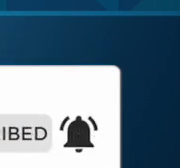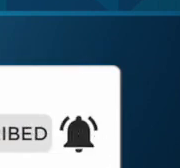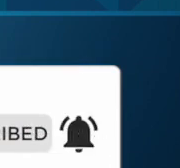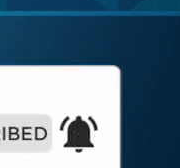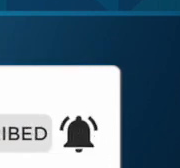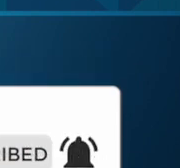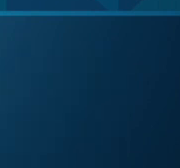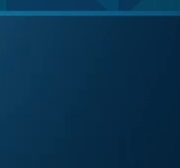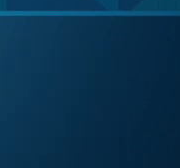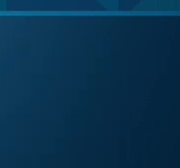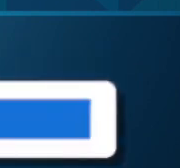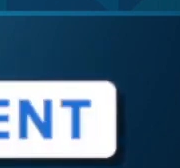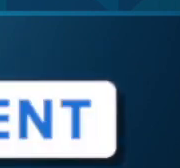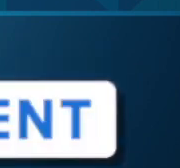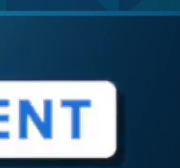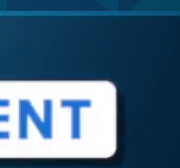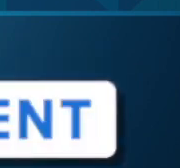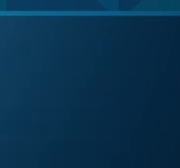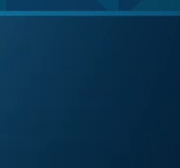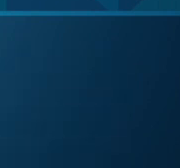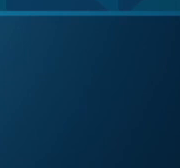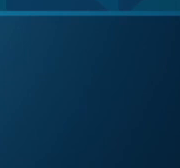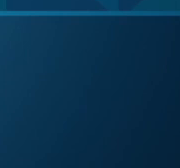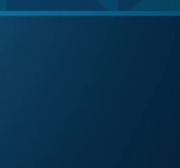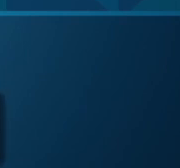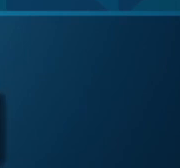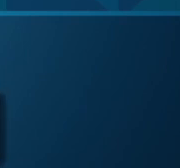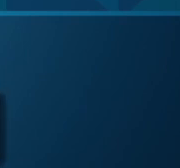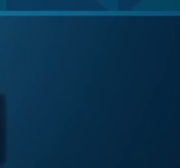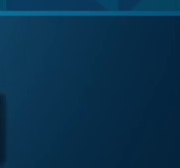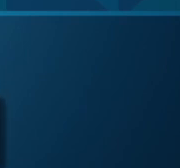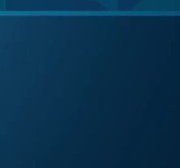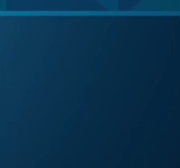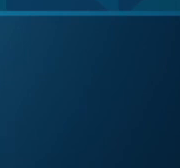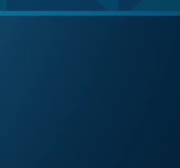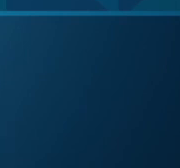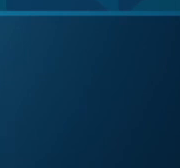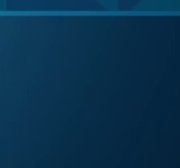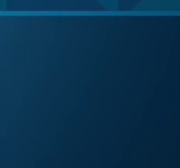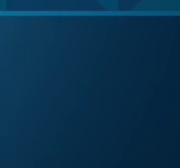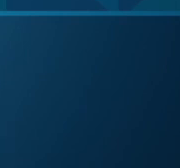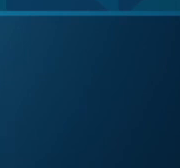botão notificação. Fó comentário, não faz tutang, ba mídia social, siraselak.